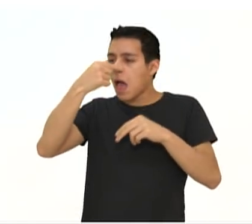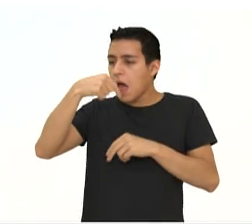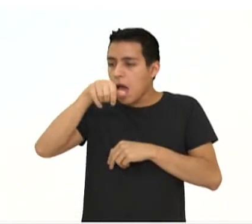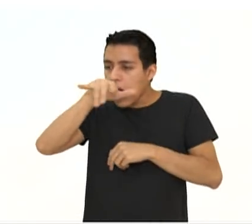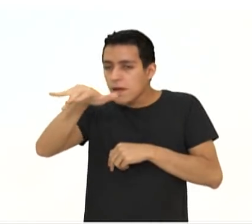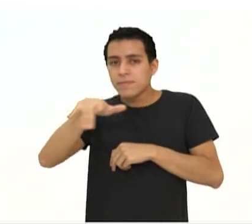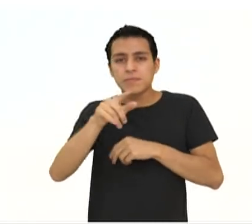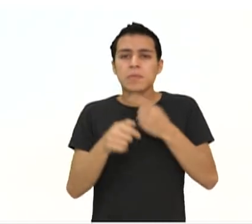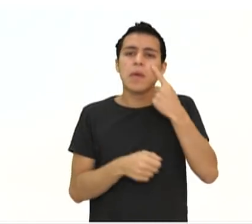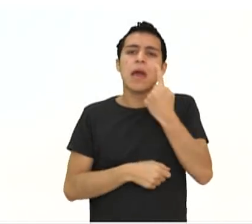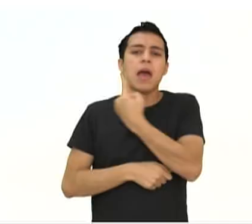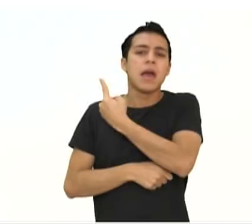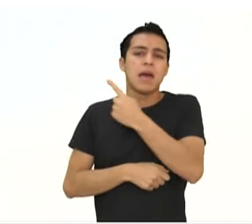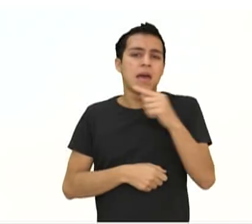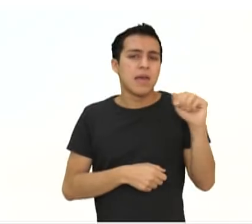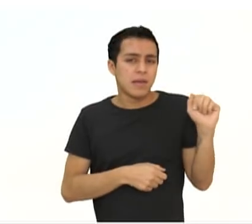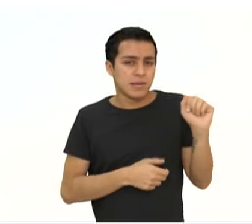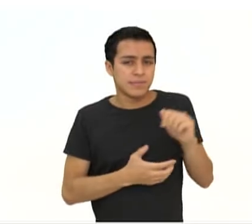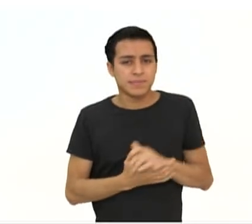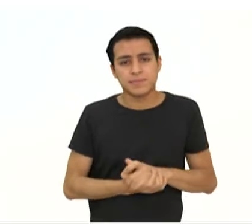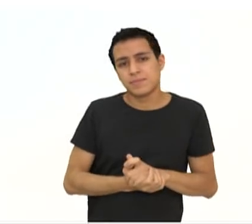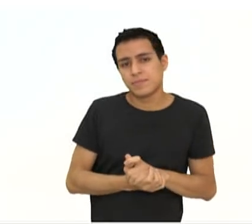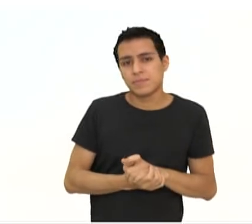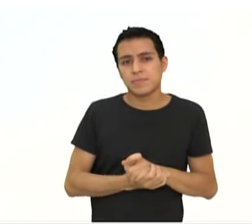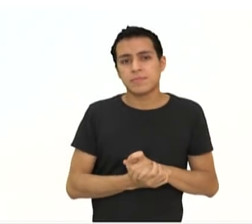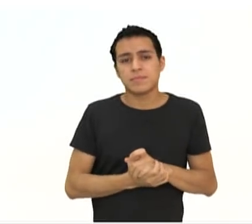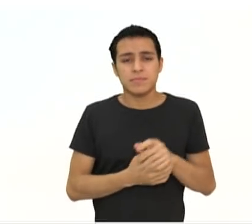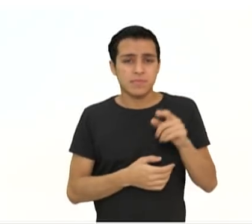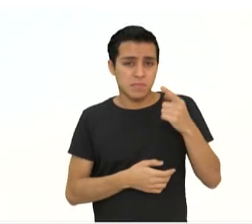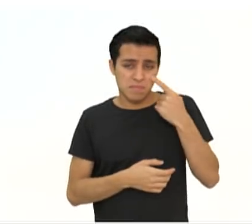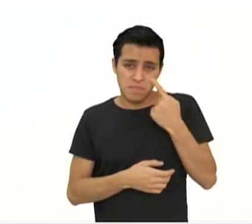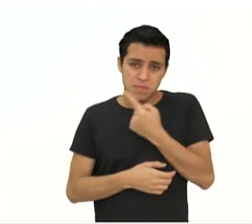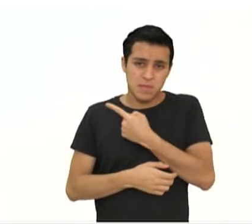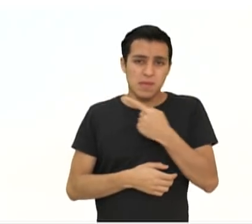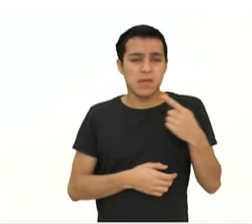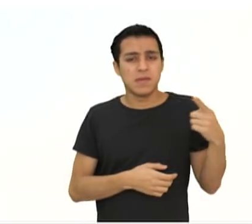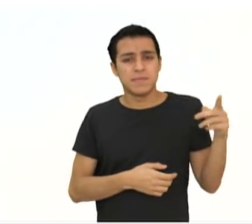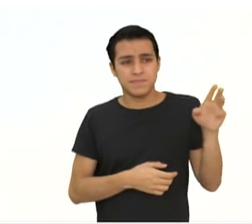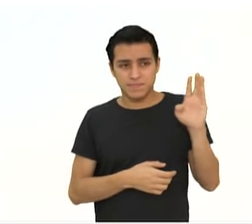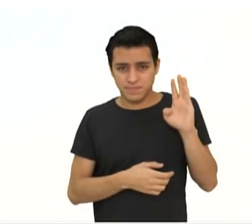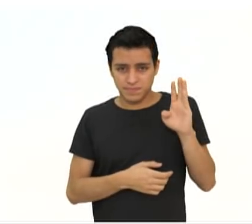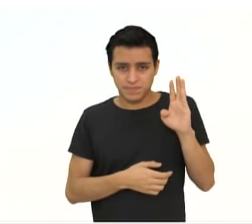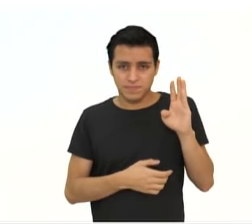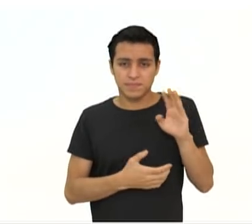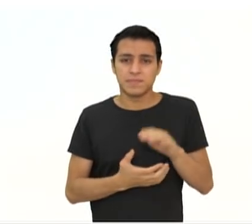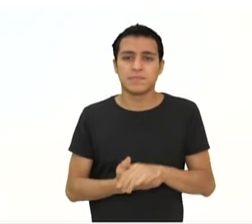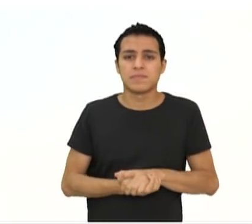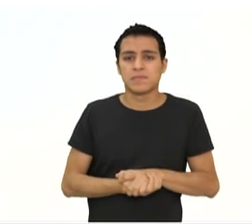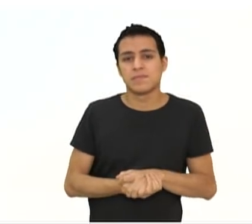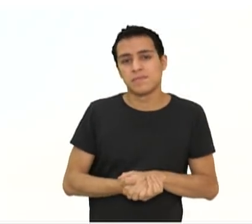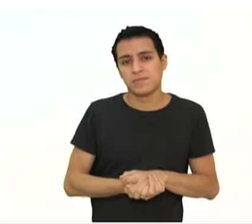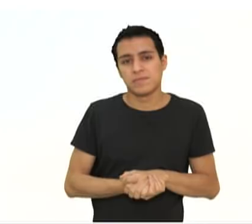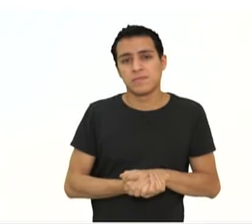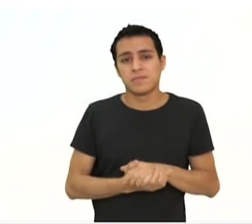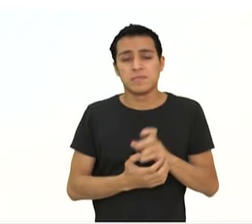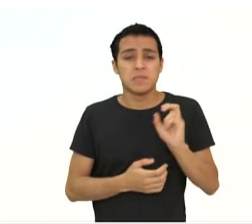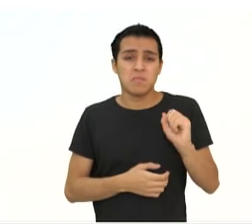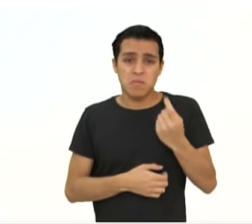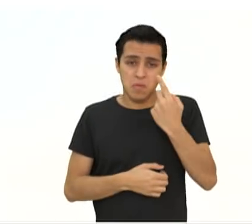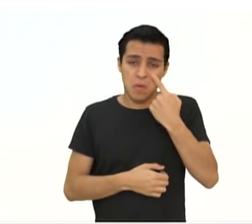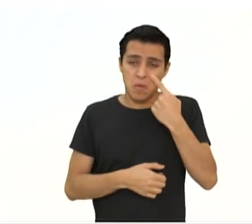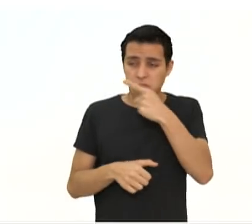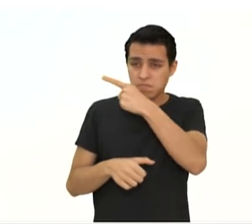A, cólera, tuberculose e pneumonia. Letra B, leptospirose, meningite e